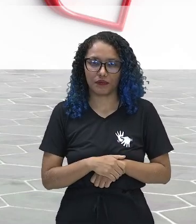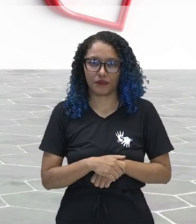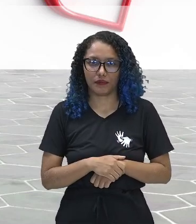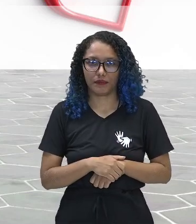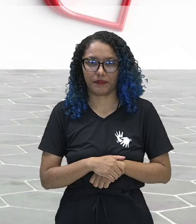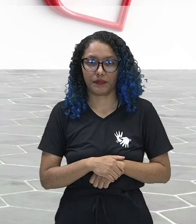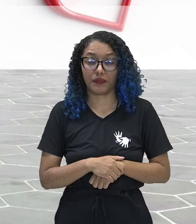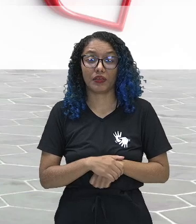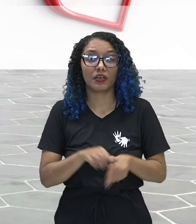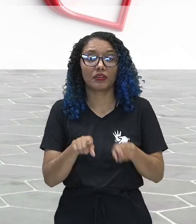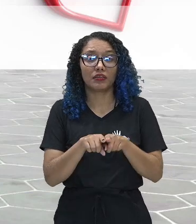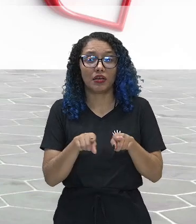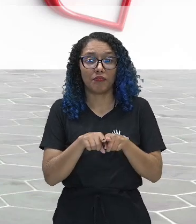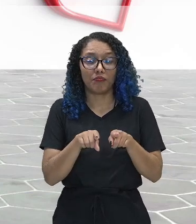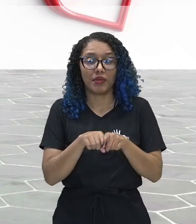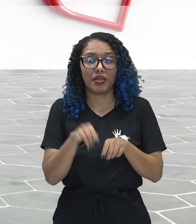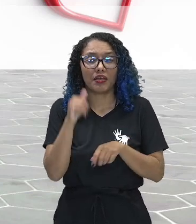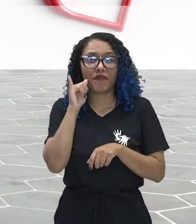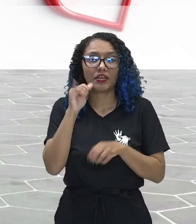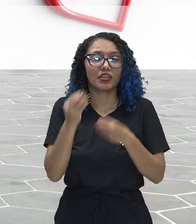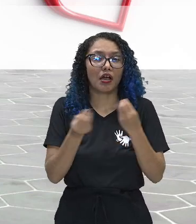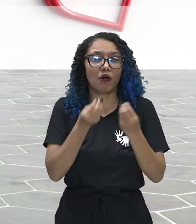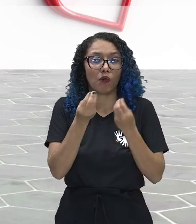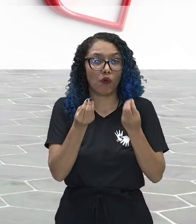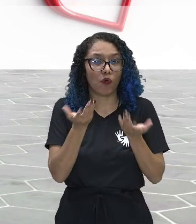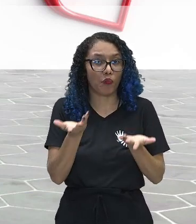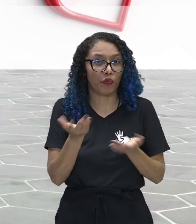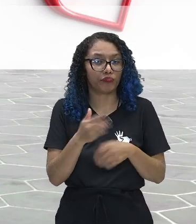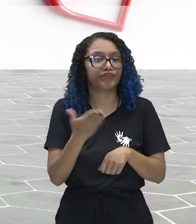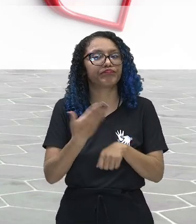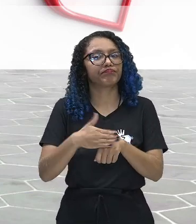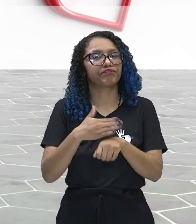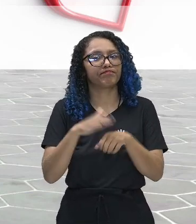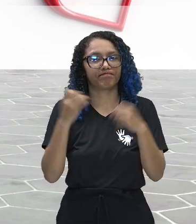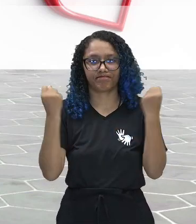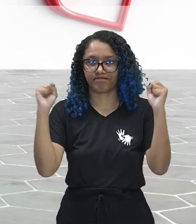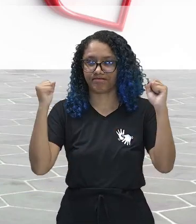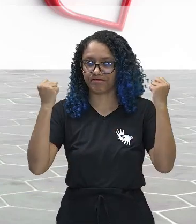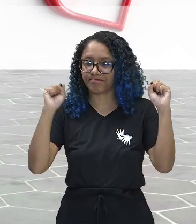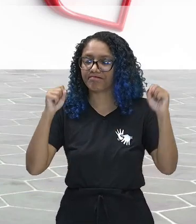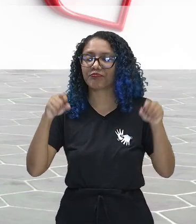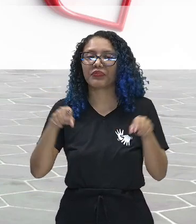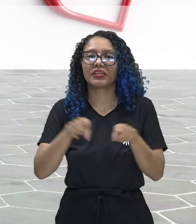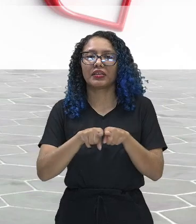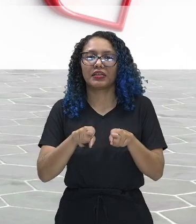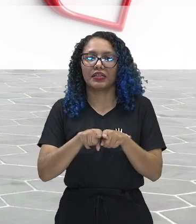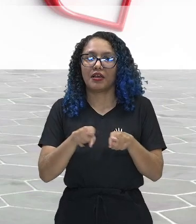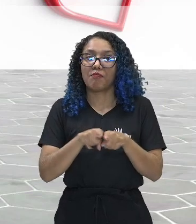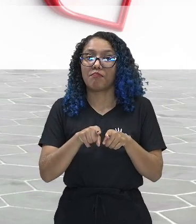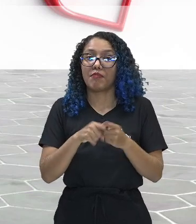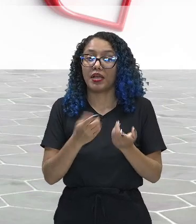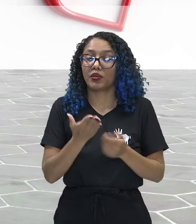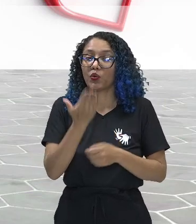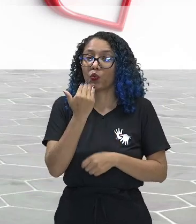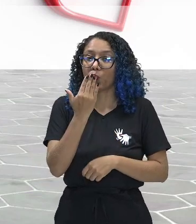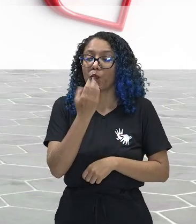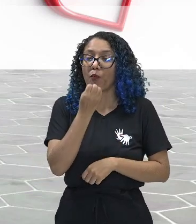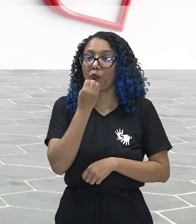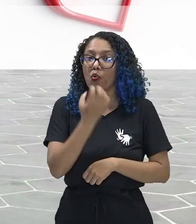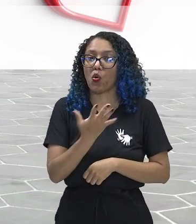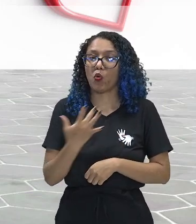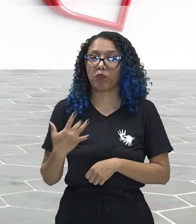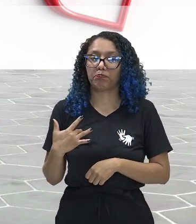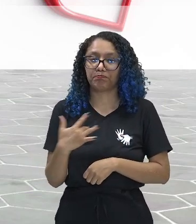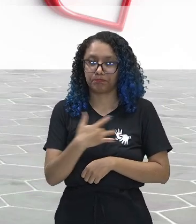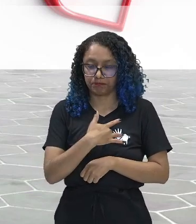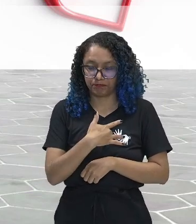principalmente evitadas, prevenidas pela realização de exercícios físicos e uma alimentação saudável,